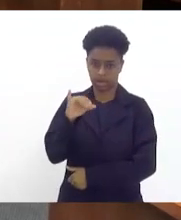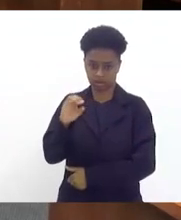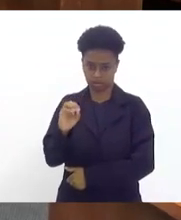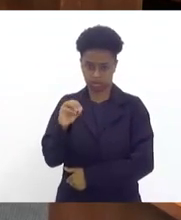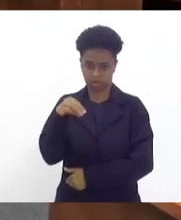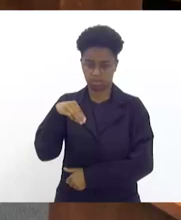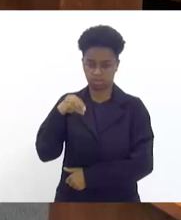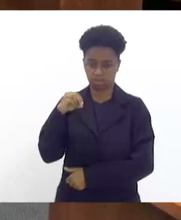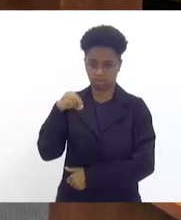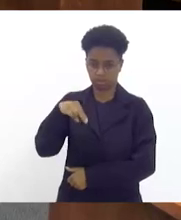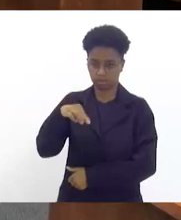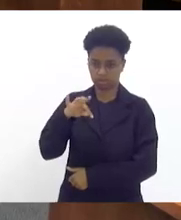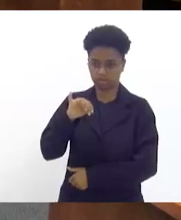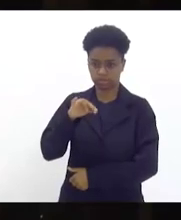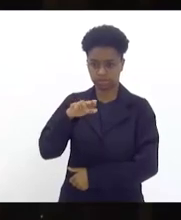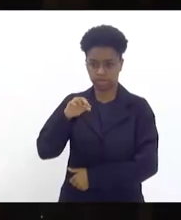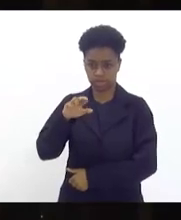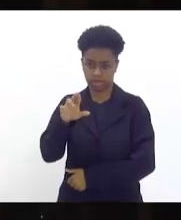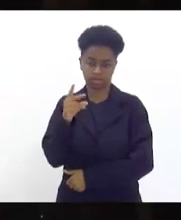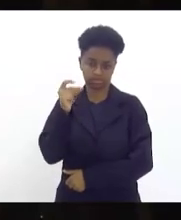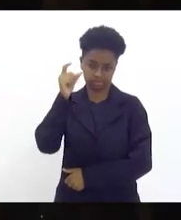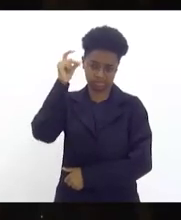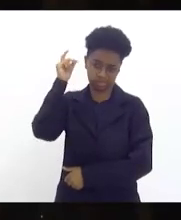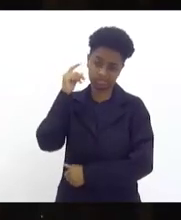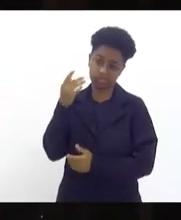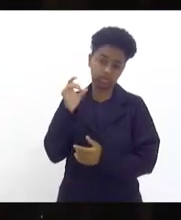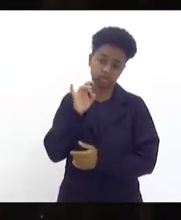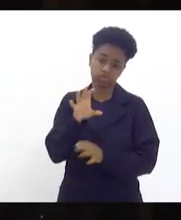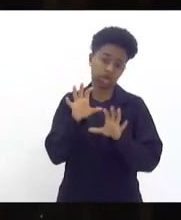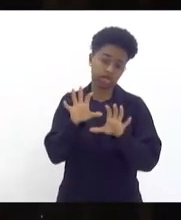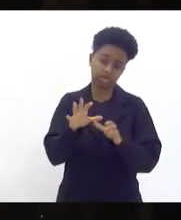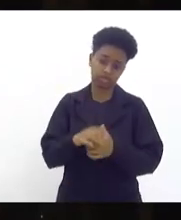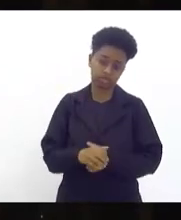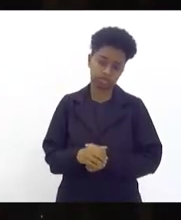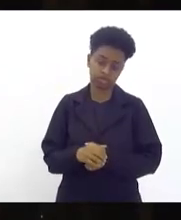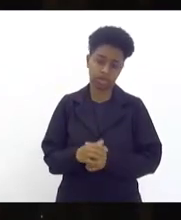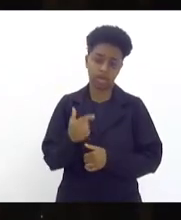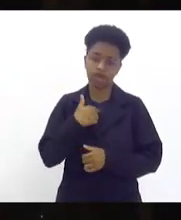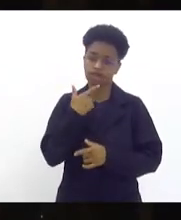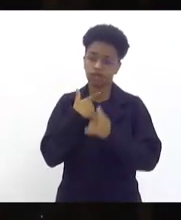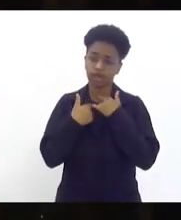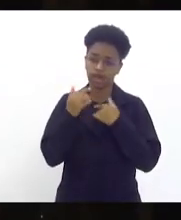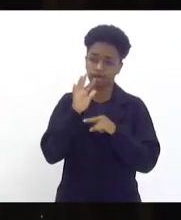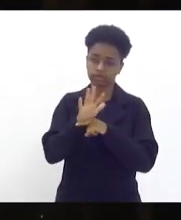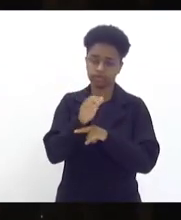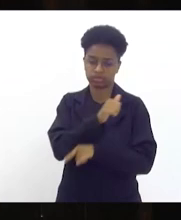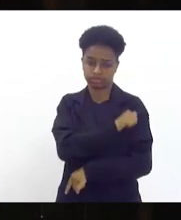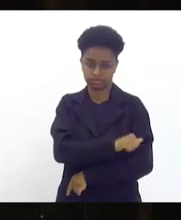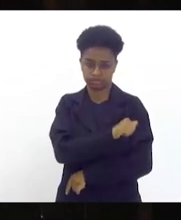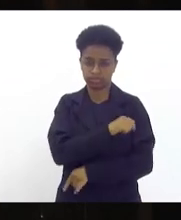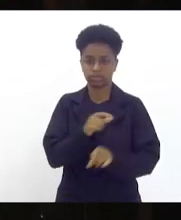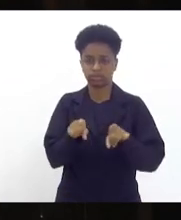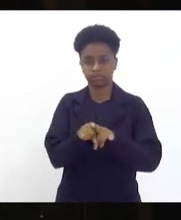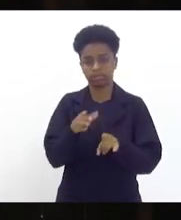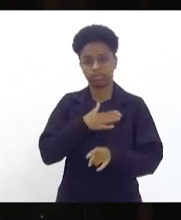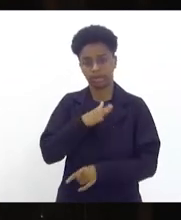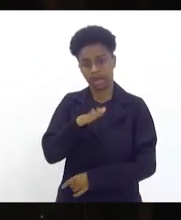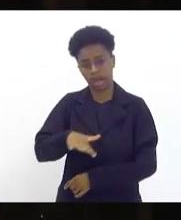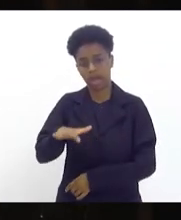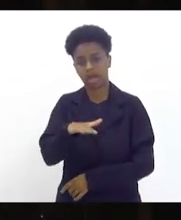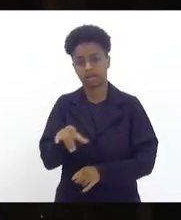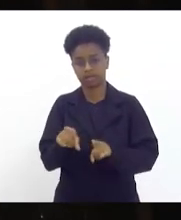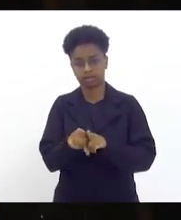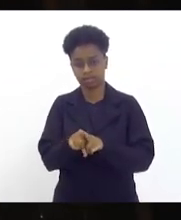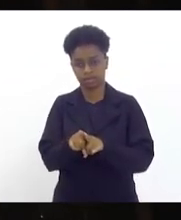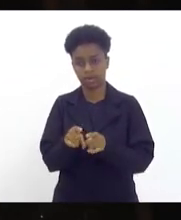muitos antigos só isso eu só quero ajudar o meu Rio e na minha área de patrimônio também